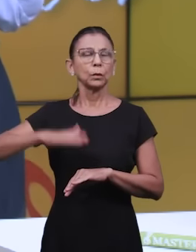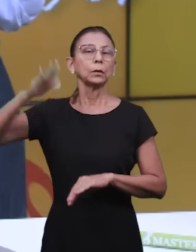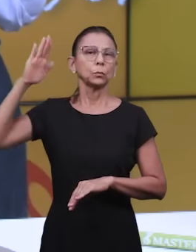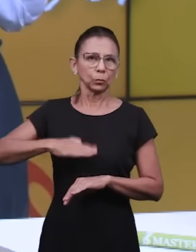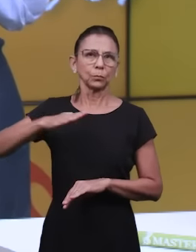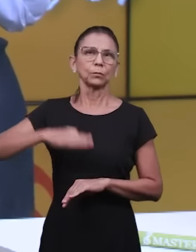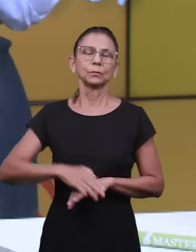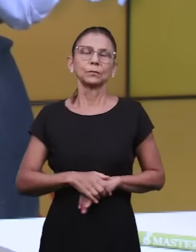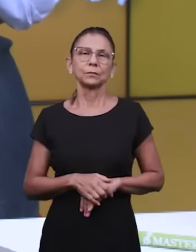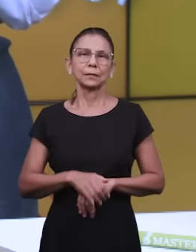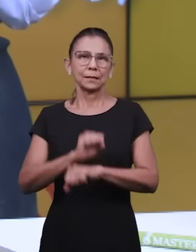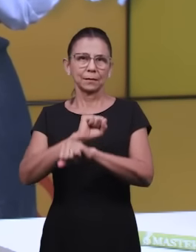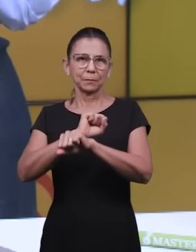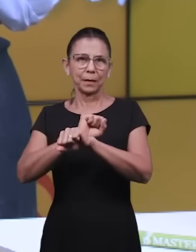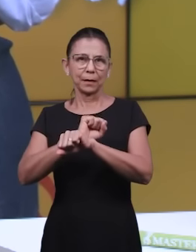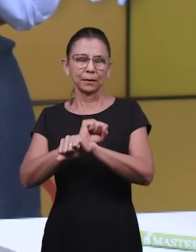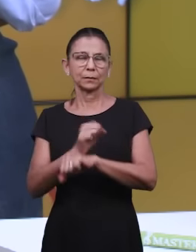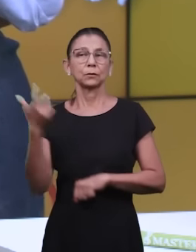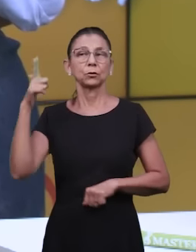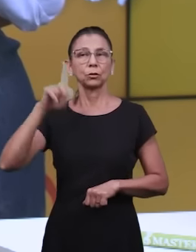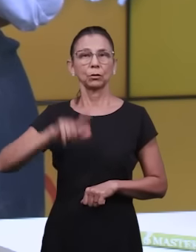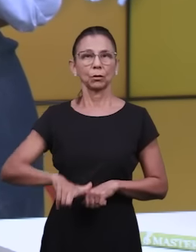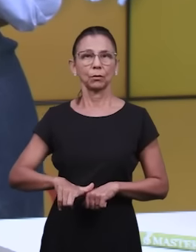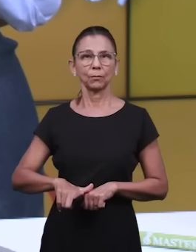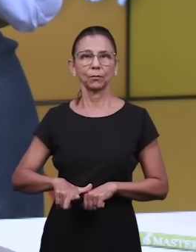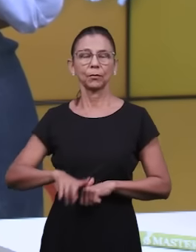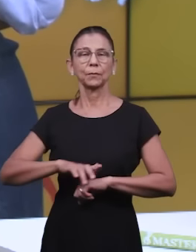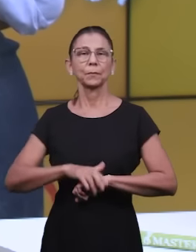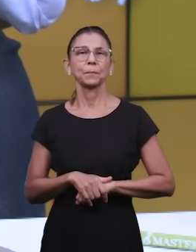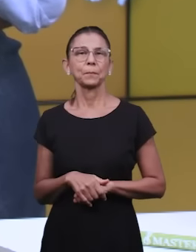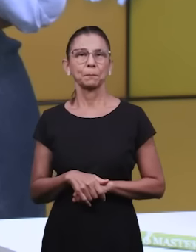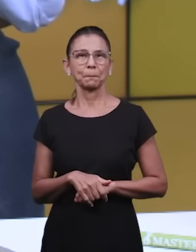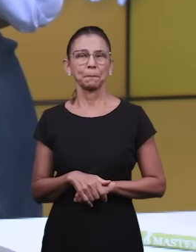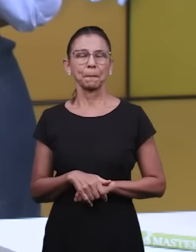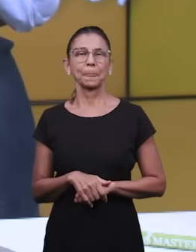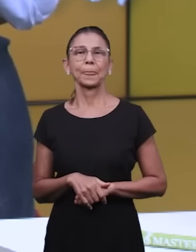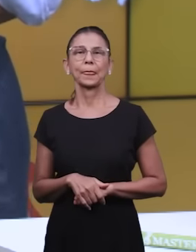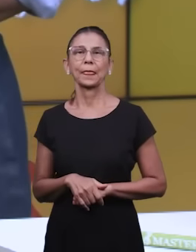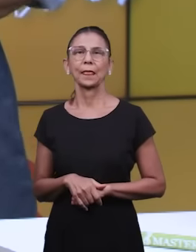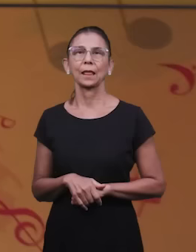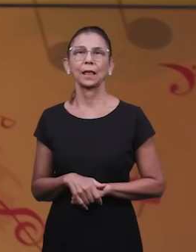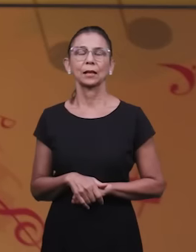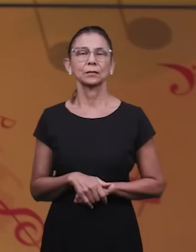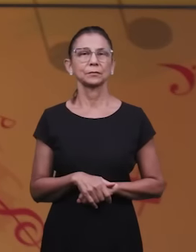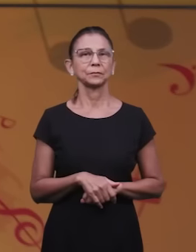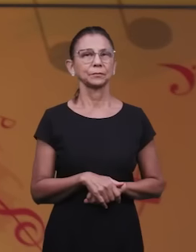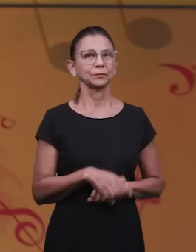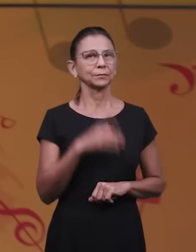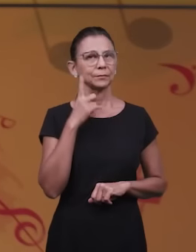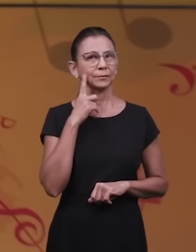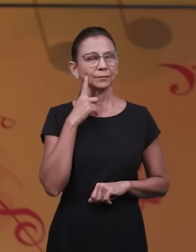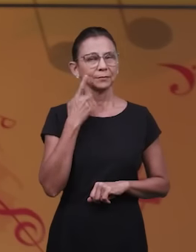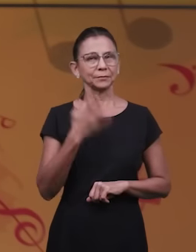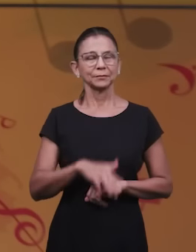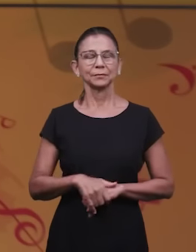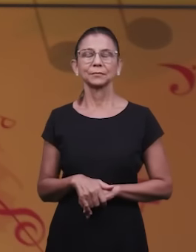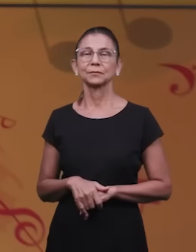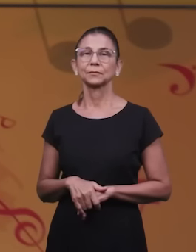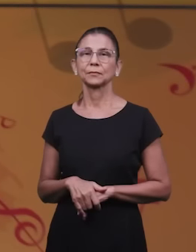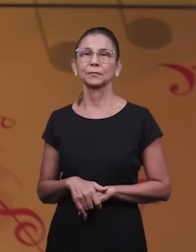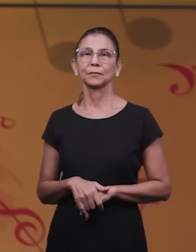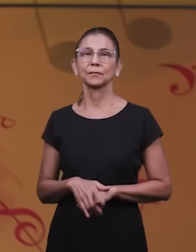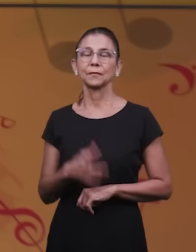Esperou. Tum, tum, tum, tum. Vamos fazer? A